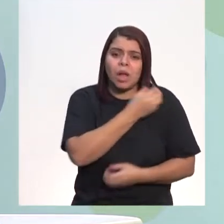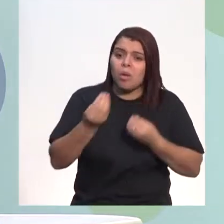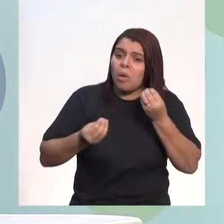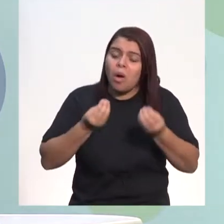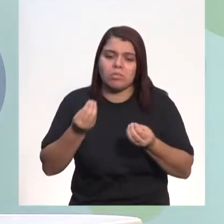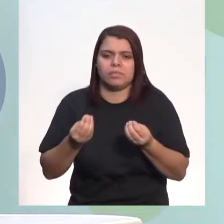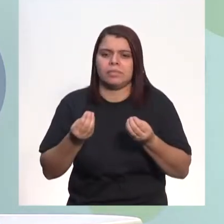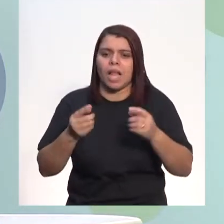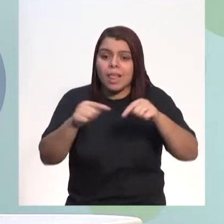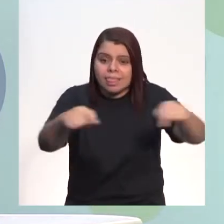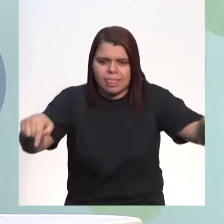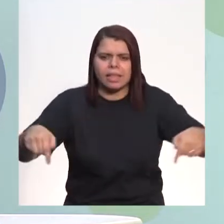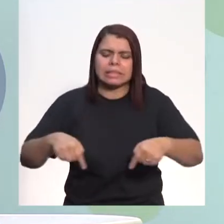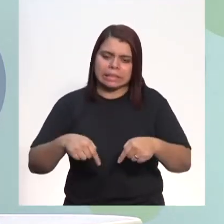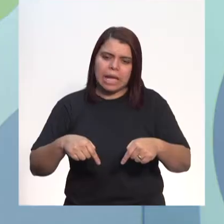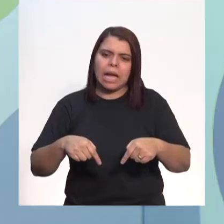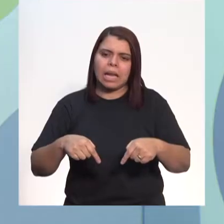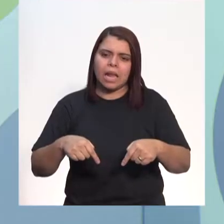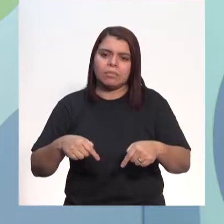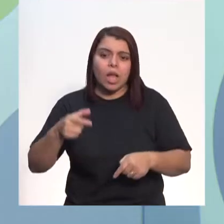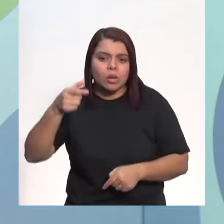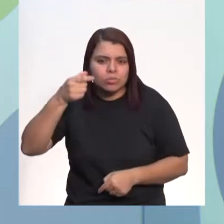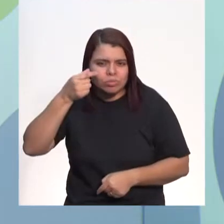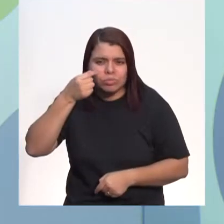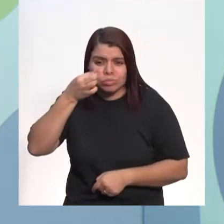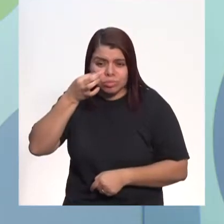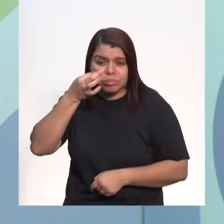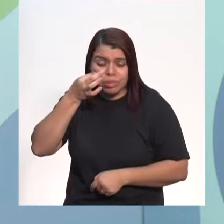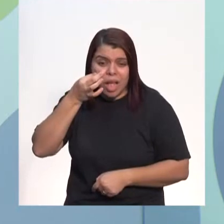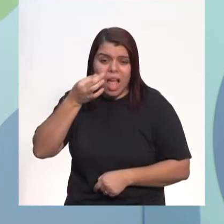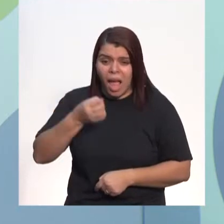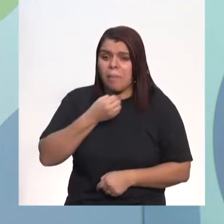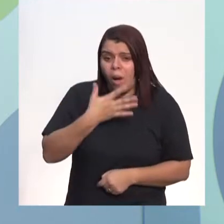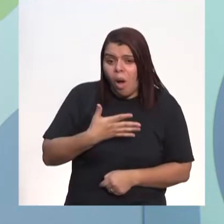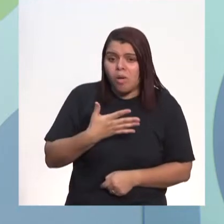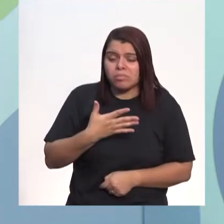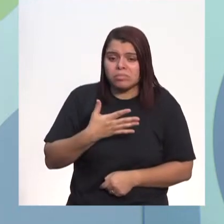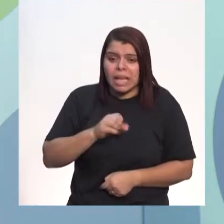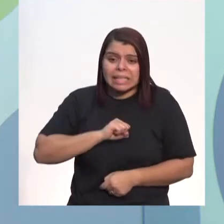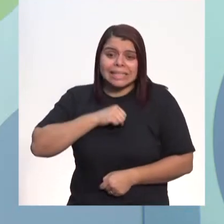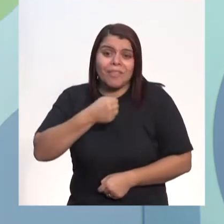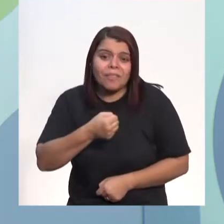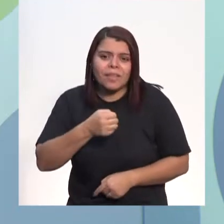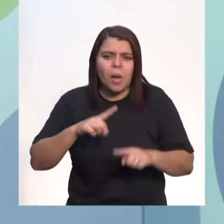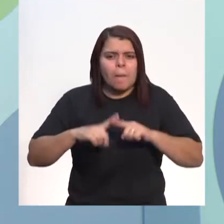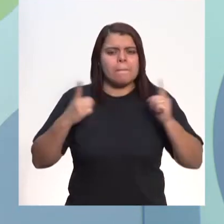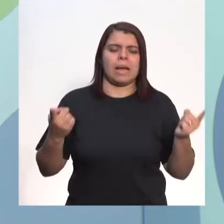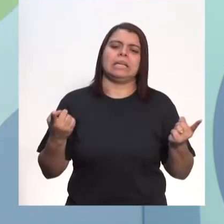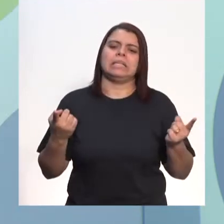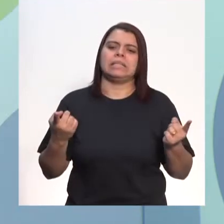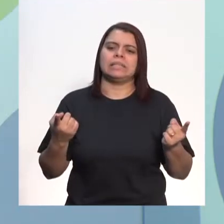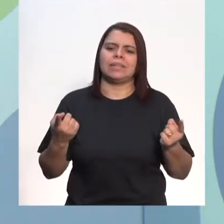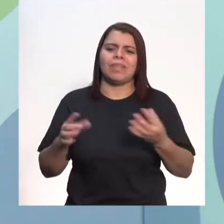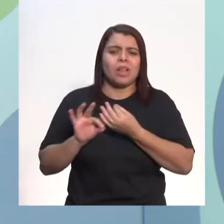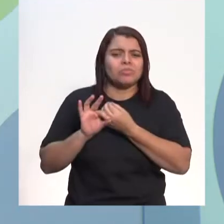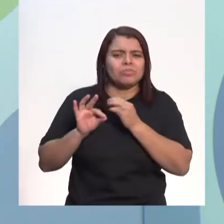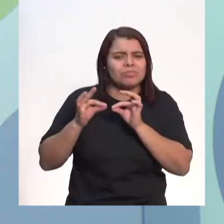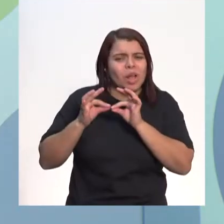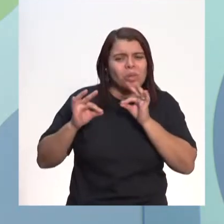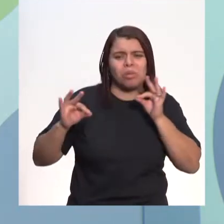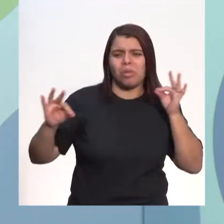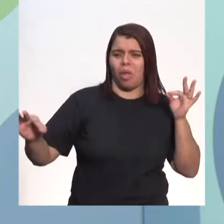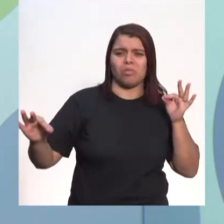presencialmente já é um desafio, né, fisicamente. A distância, Sim, o desafio aumenta. E é um desafio porque as crianças que estão em processo